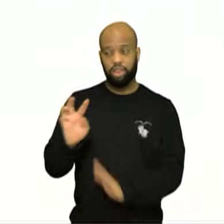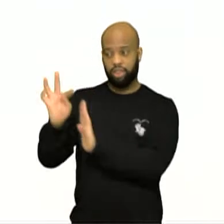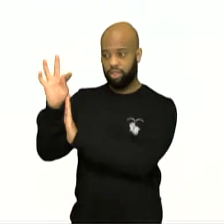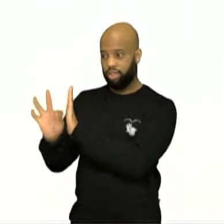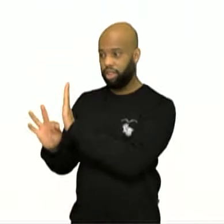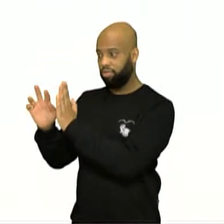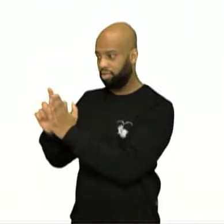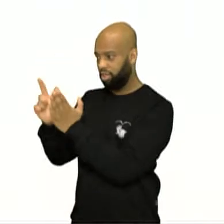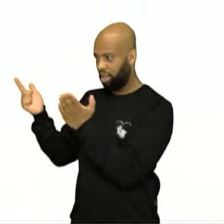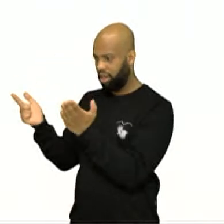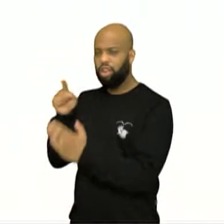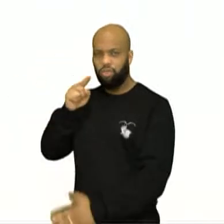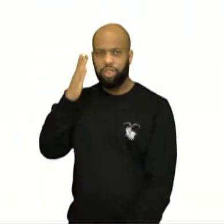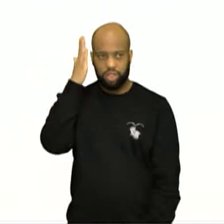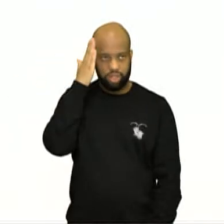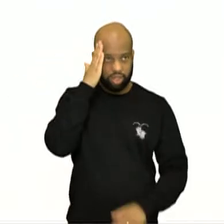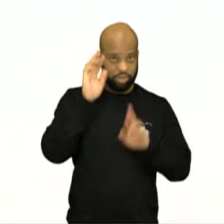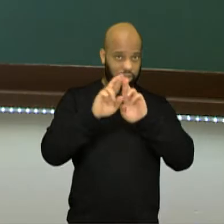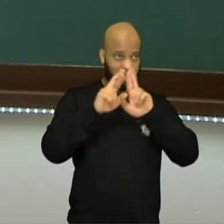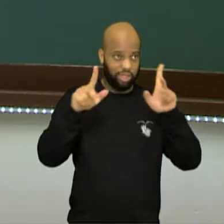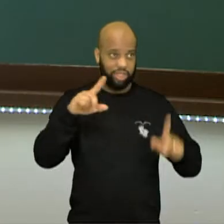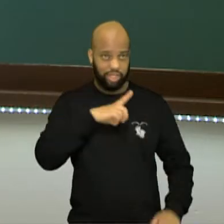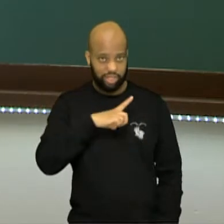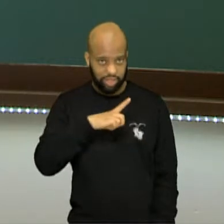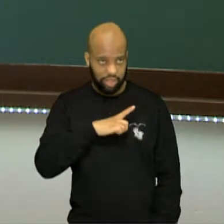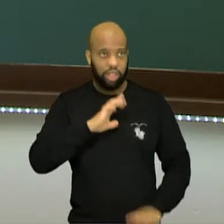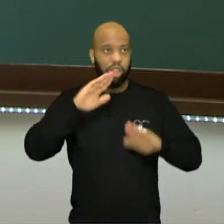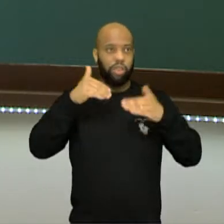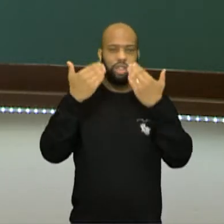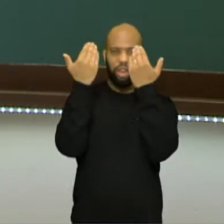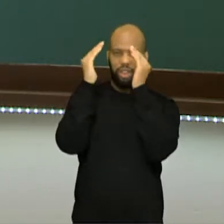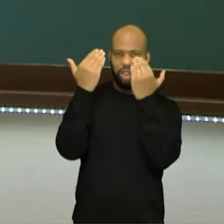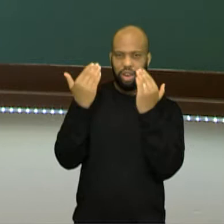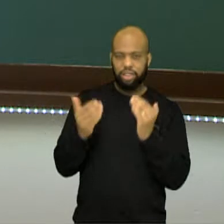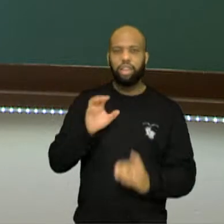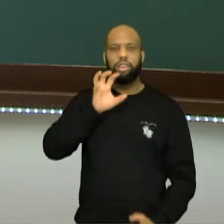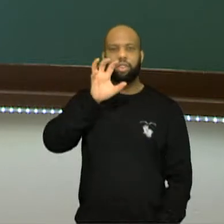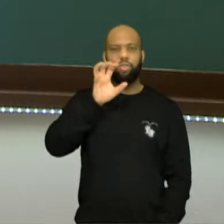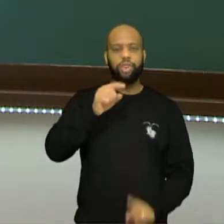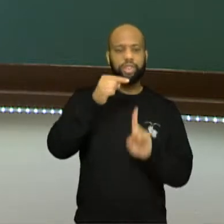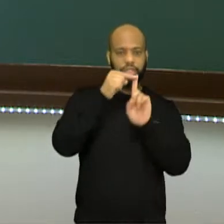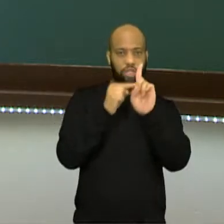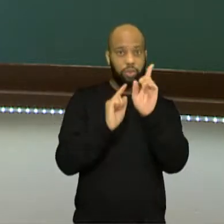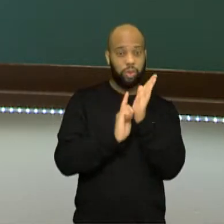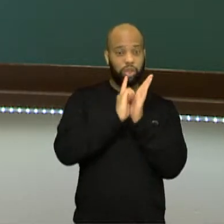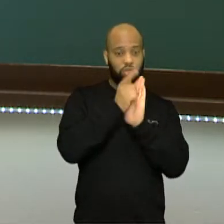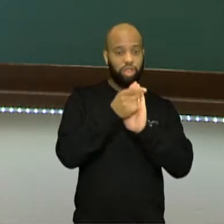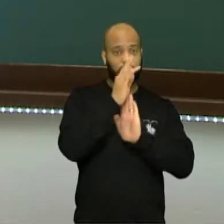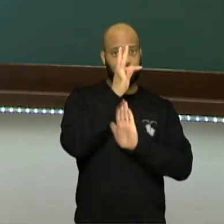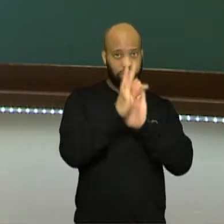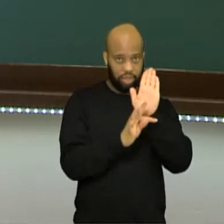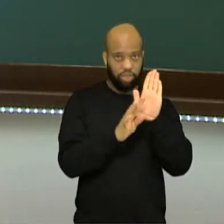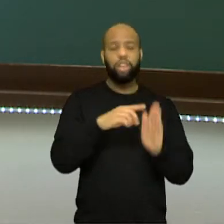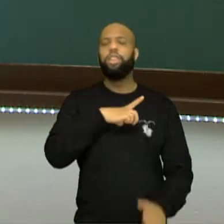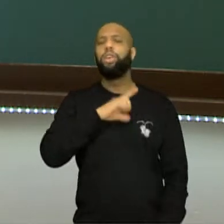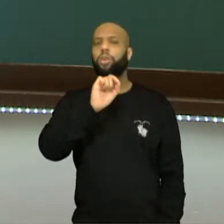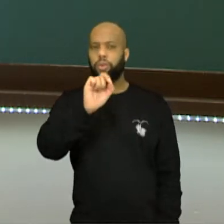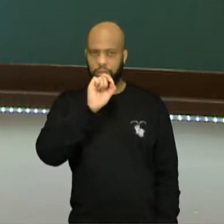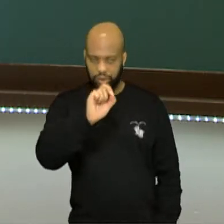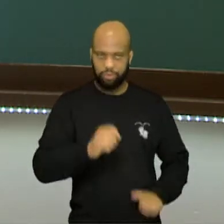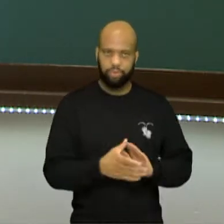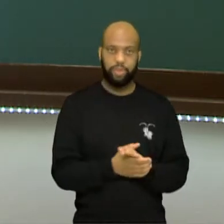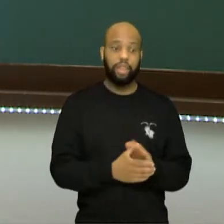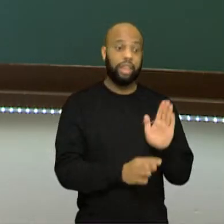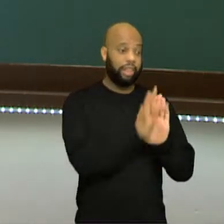um texto jornalístico? Analisando bem esses tipos de textos, temos a ideia aqui.